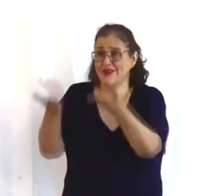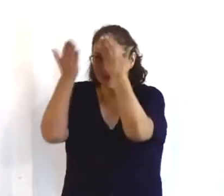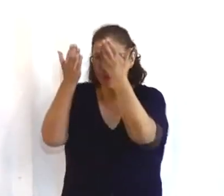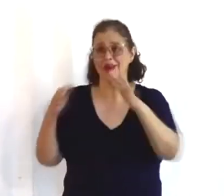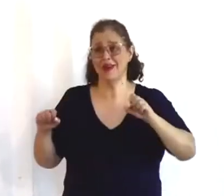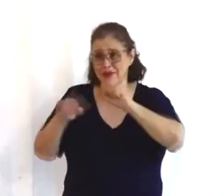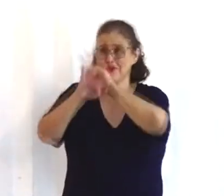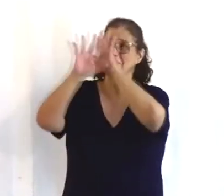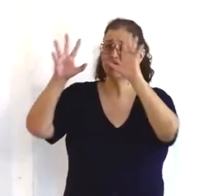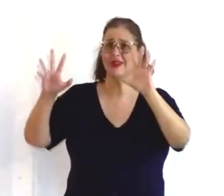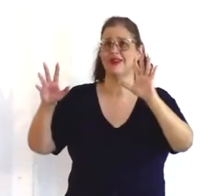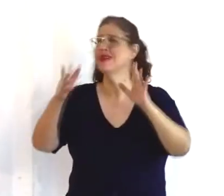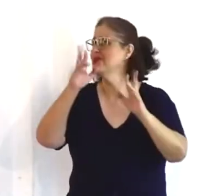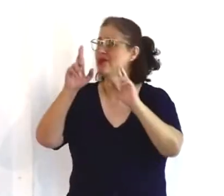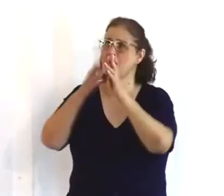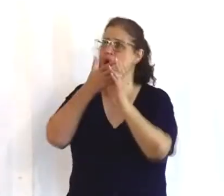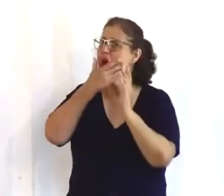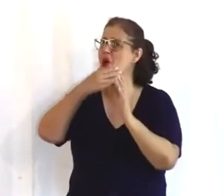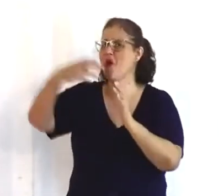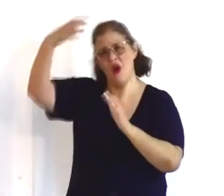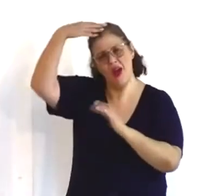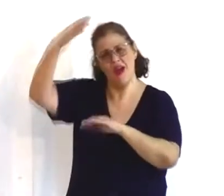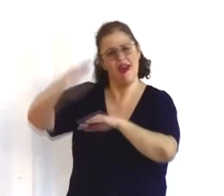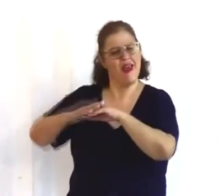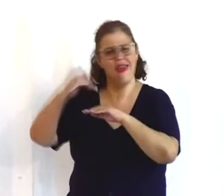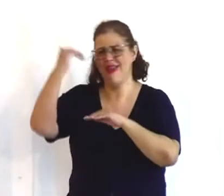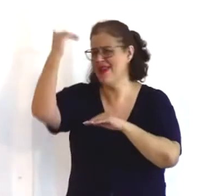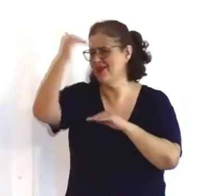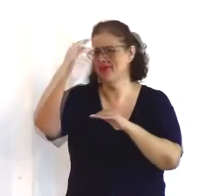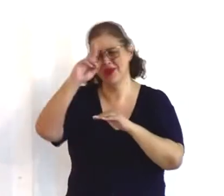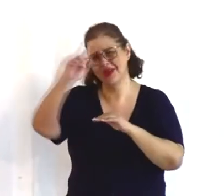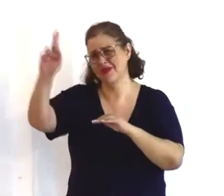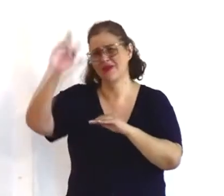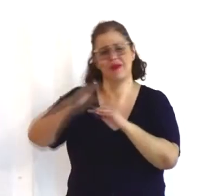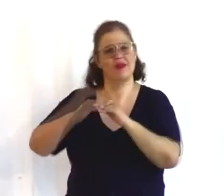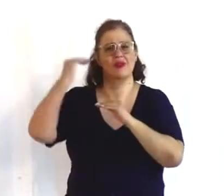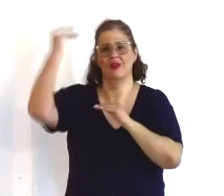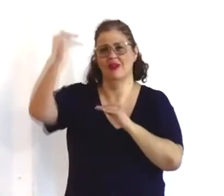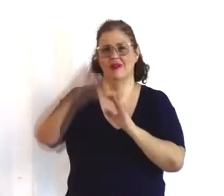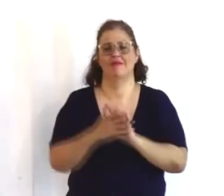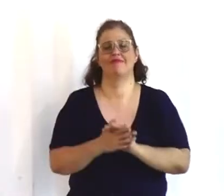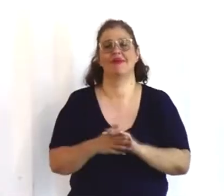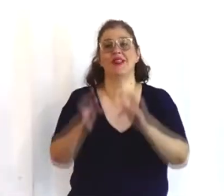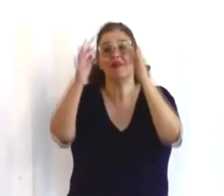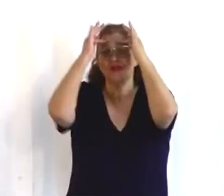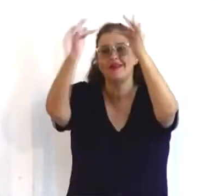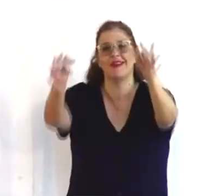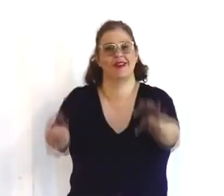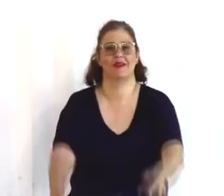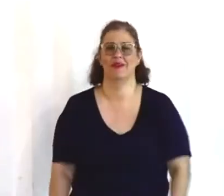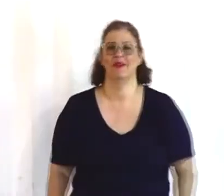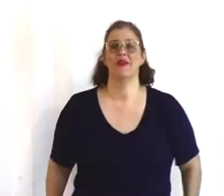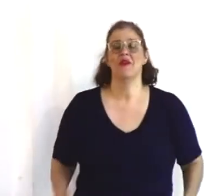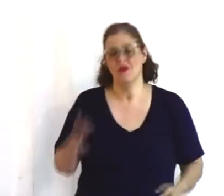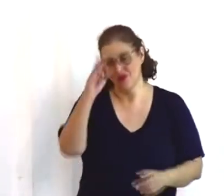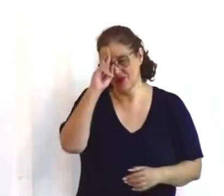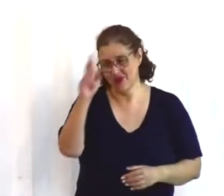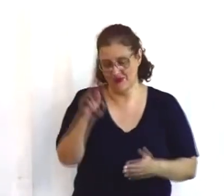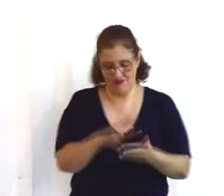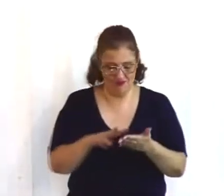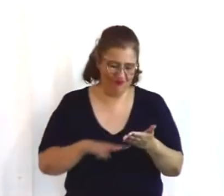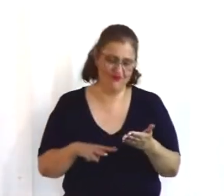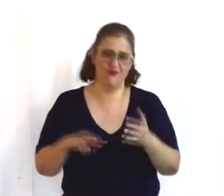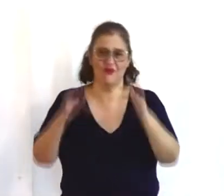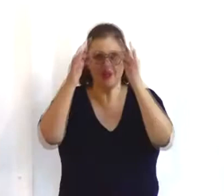o Rei dos Reis, o Senhor dos Senhores. E o texto diz aqui que Ele é fiel e verdadeiro. O texto diz que Ele é